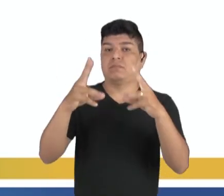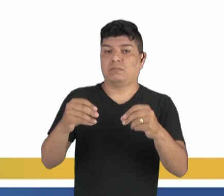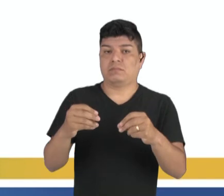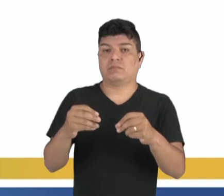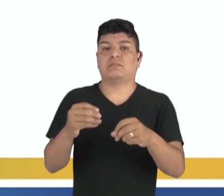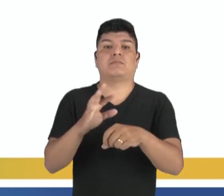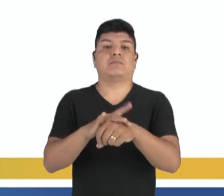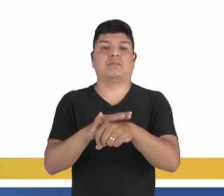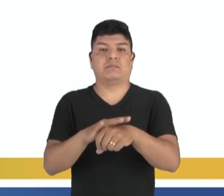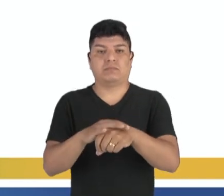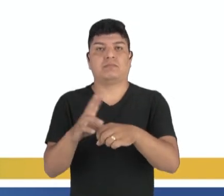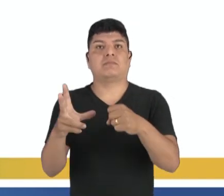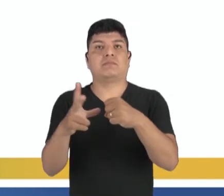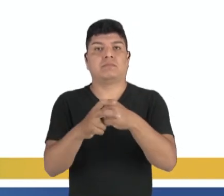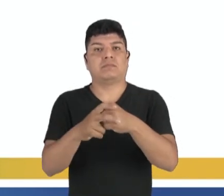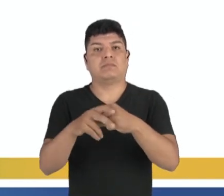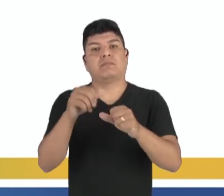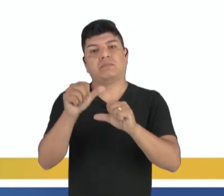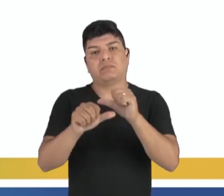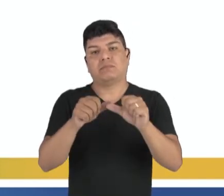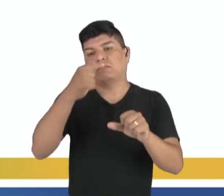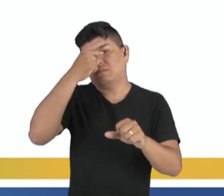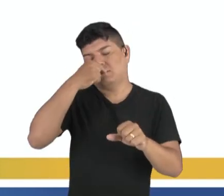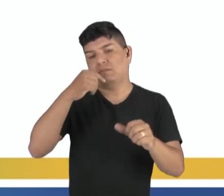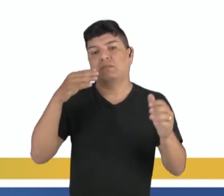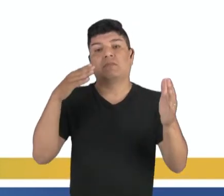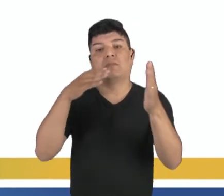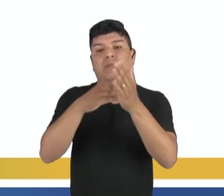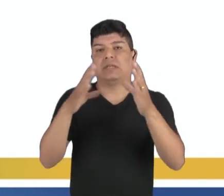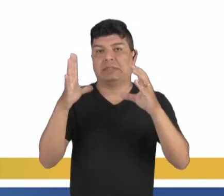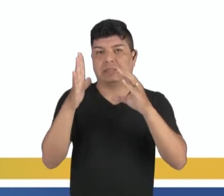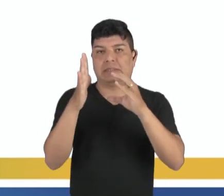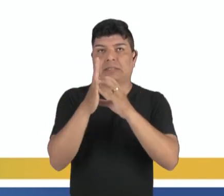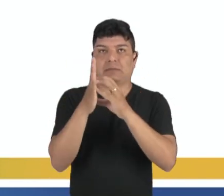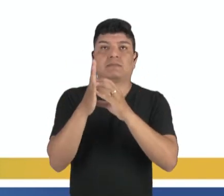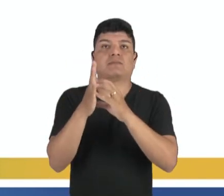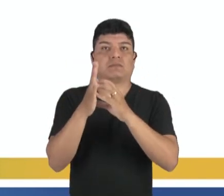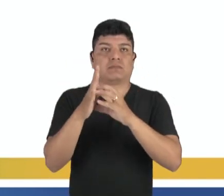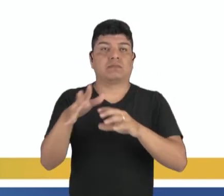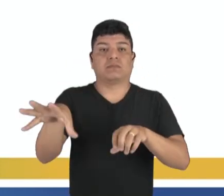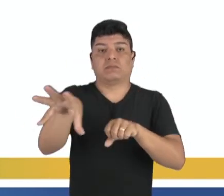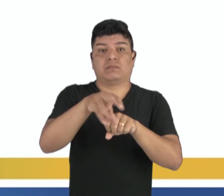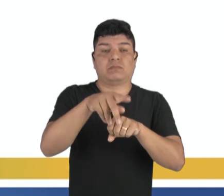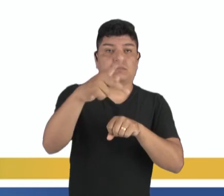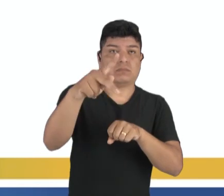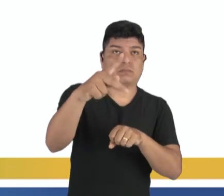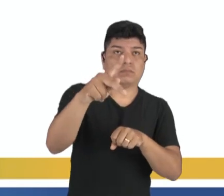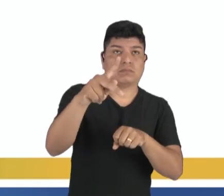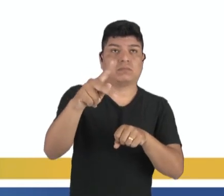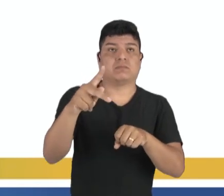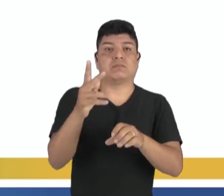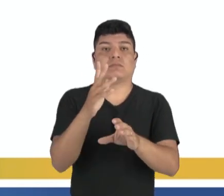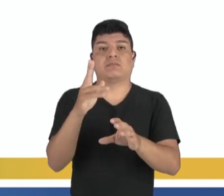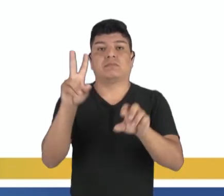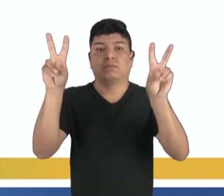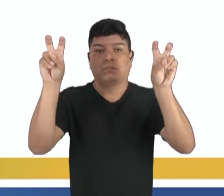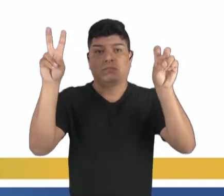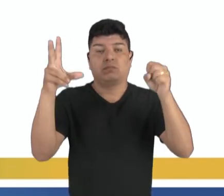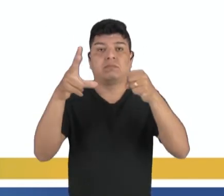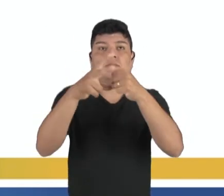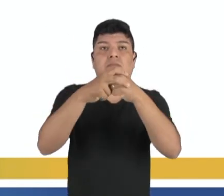por vírus, que podem variar de uma simples gripe até a AIDS. E de acordo com o seu conhecimento sobre viroses,